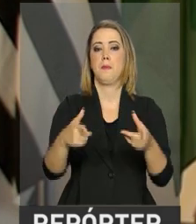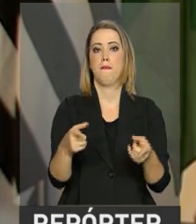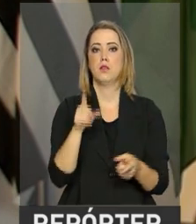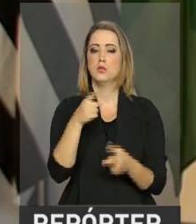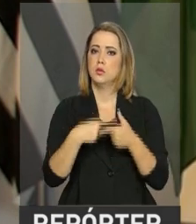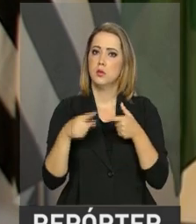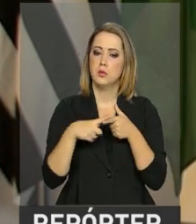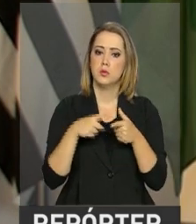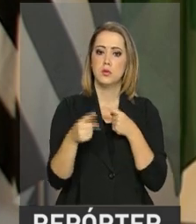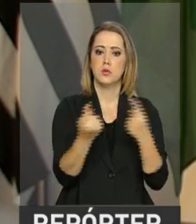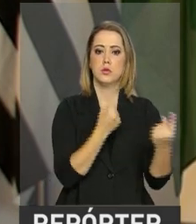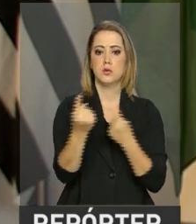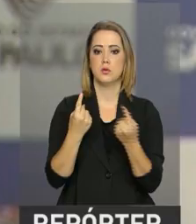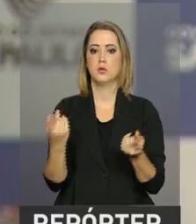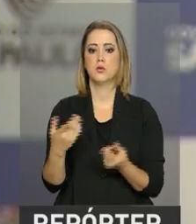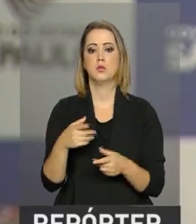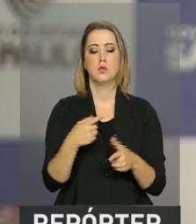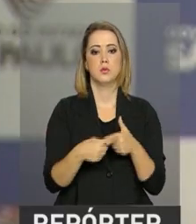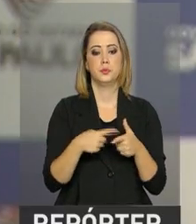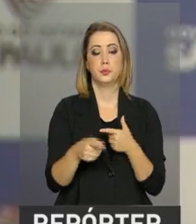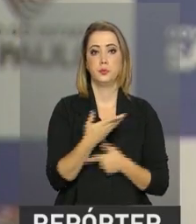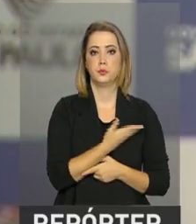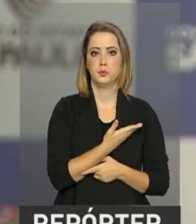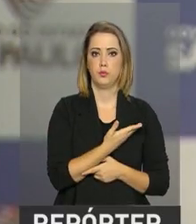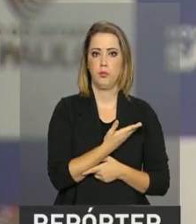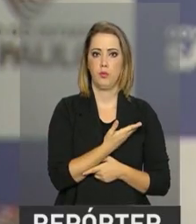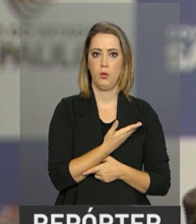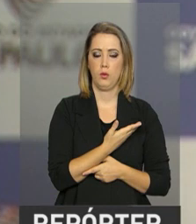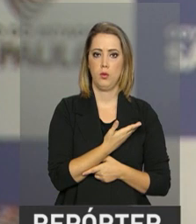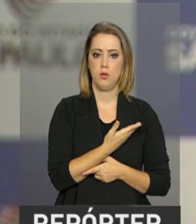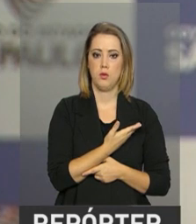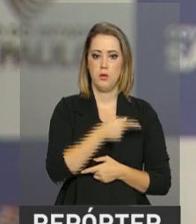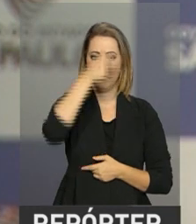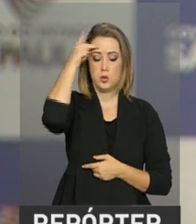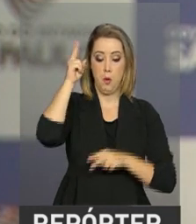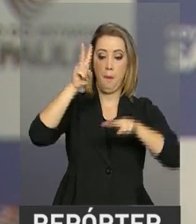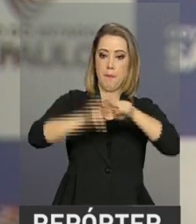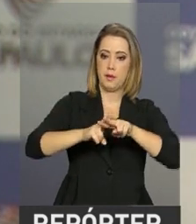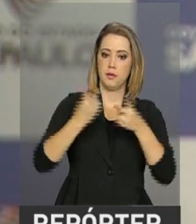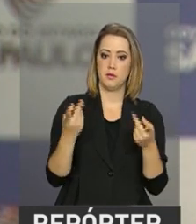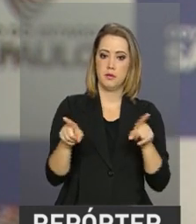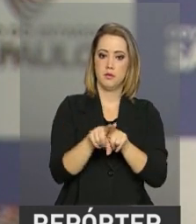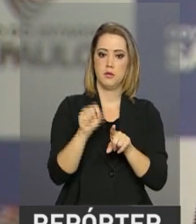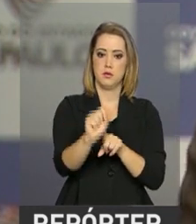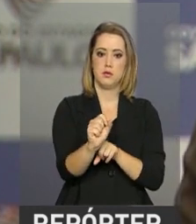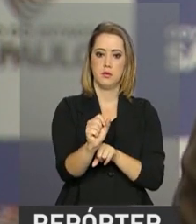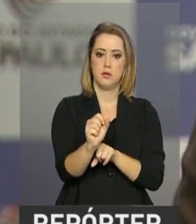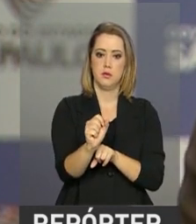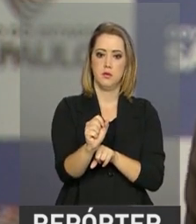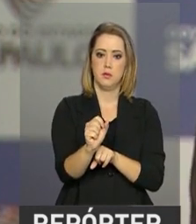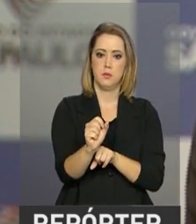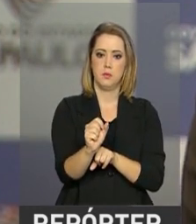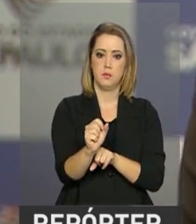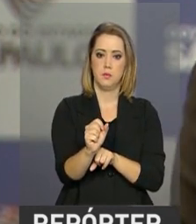com a gravidade dos crimes cometidos exatamente para não se possibilitar e era previsão Anor que e com